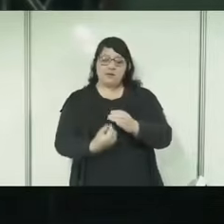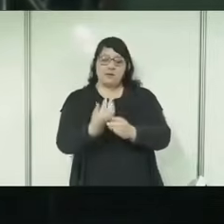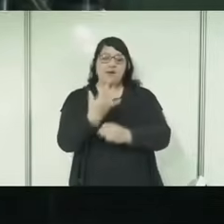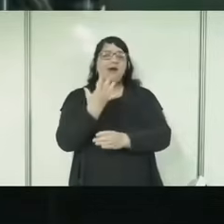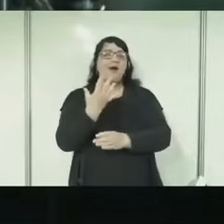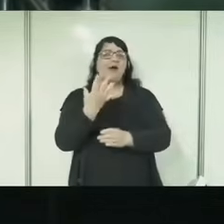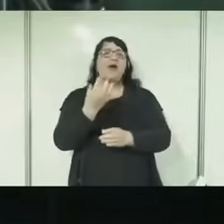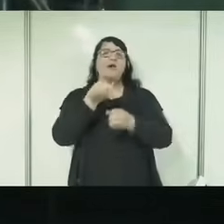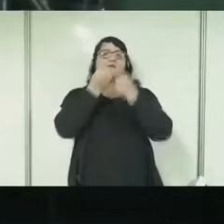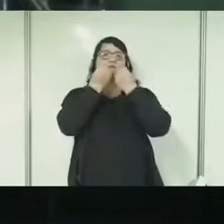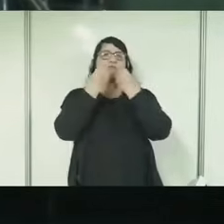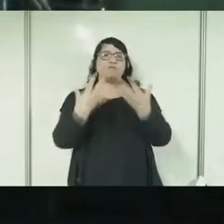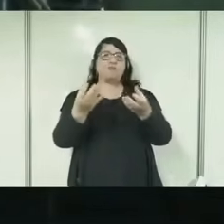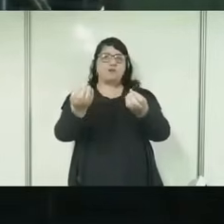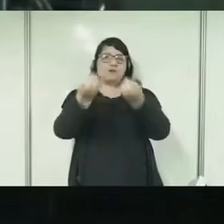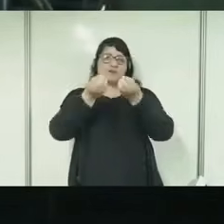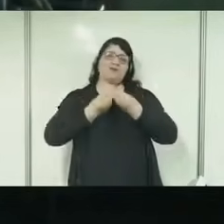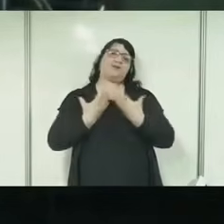obrigado.